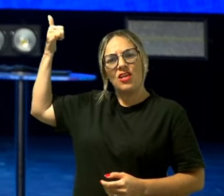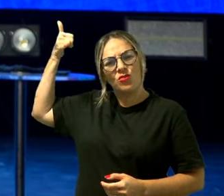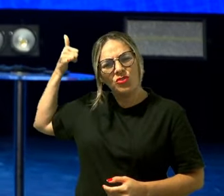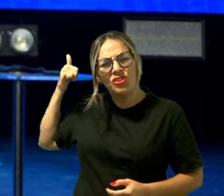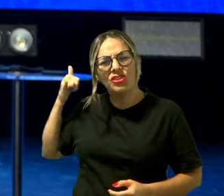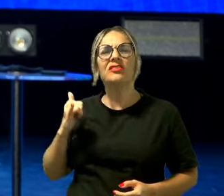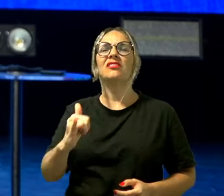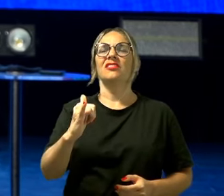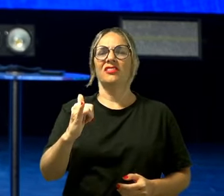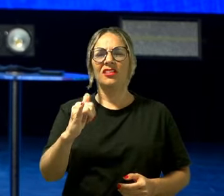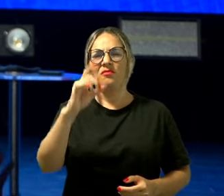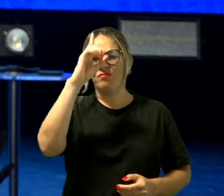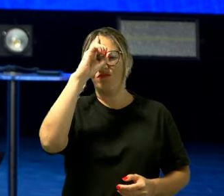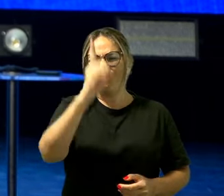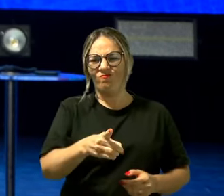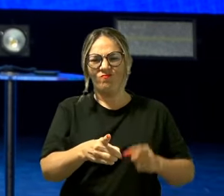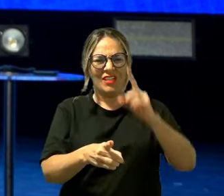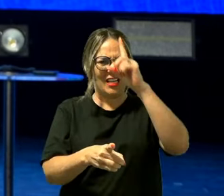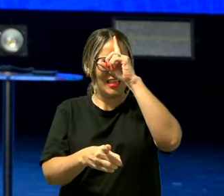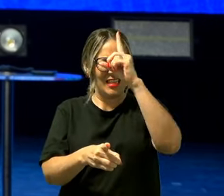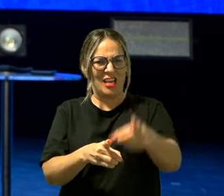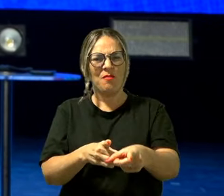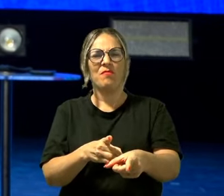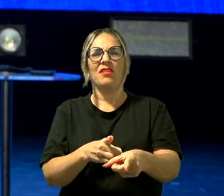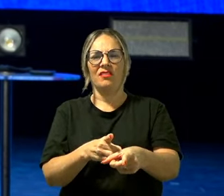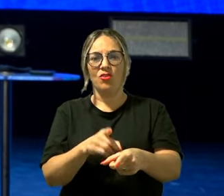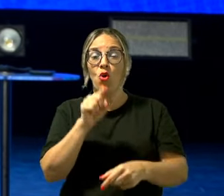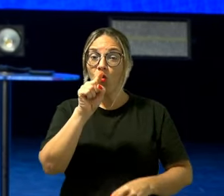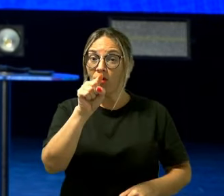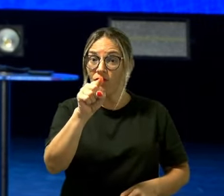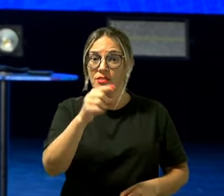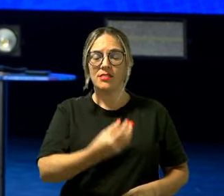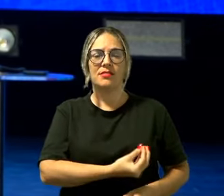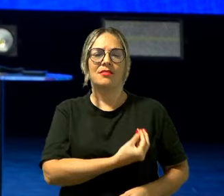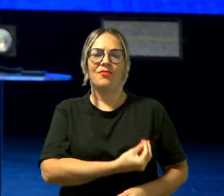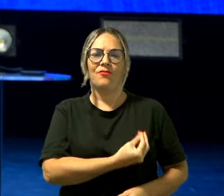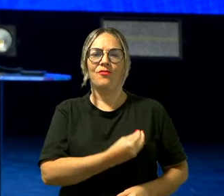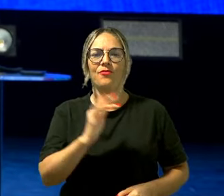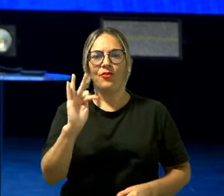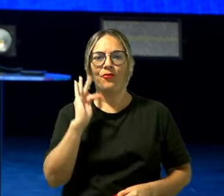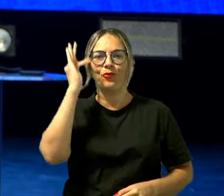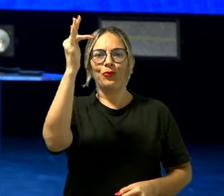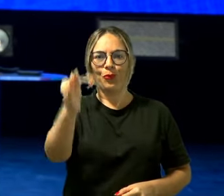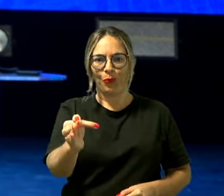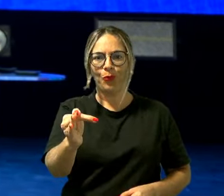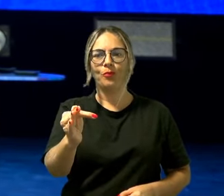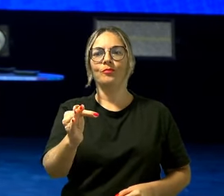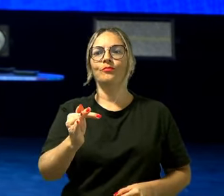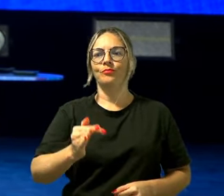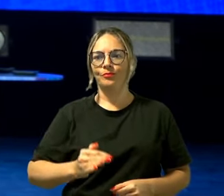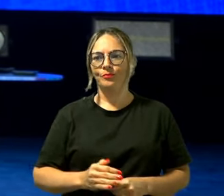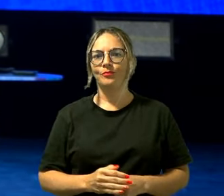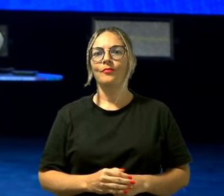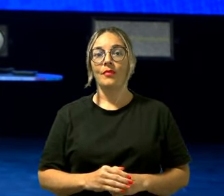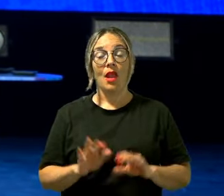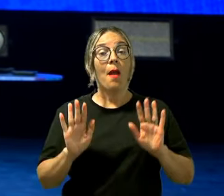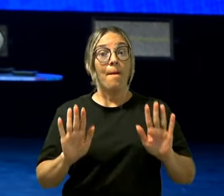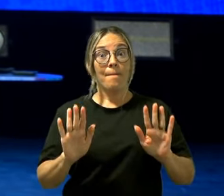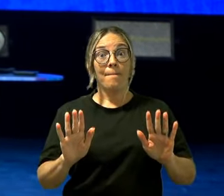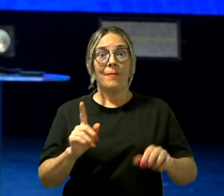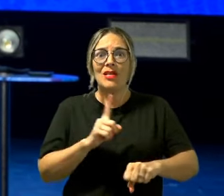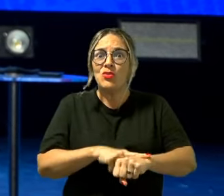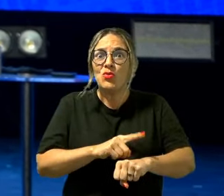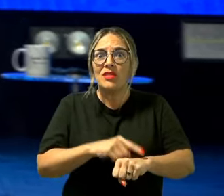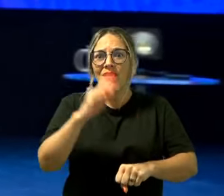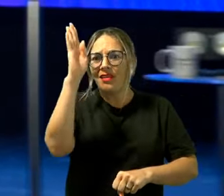gerar, não é faraó, é o próprio Deus. Não é faraó, é o próprio Deus. Ah, mas o tempo sobre o Brasil